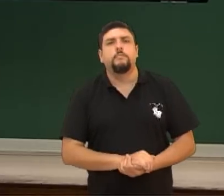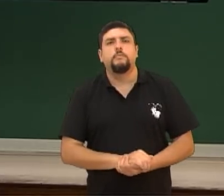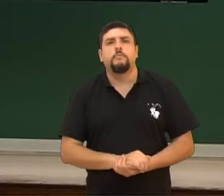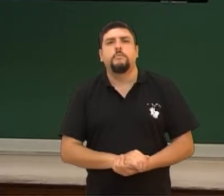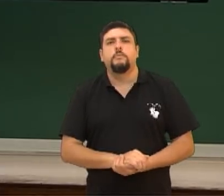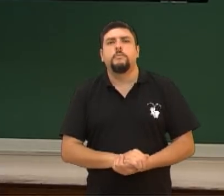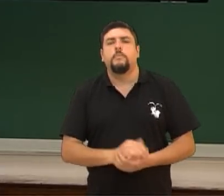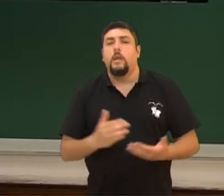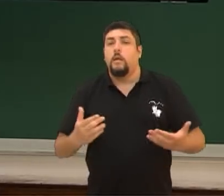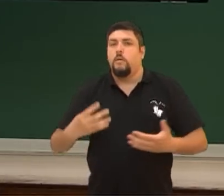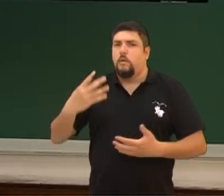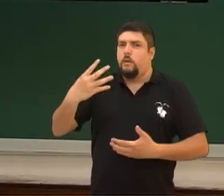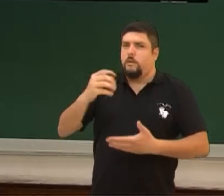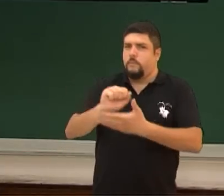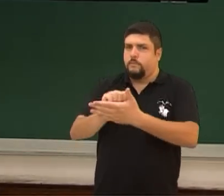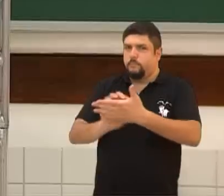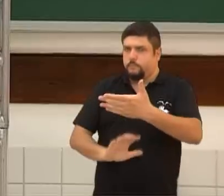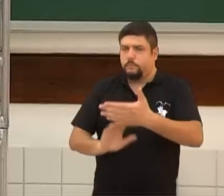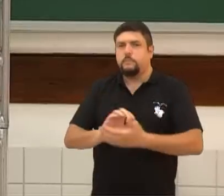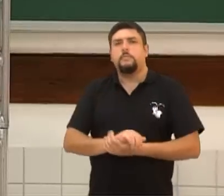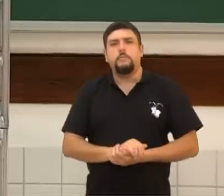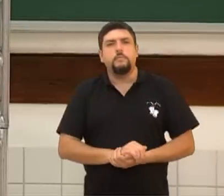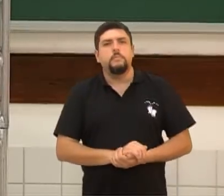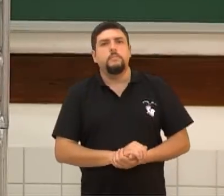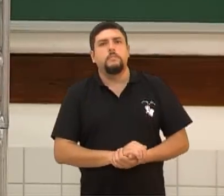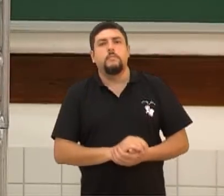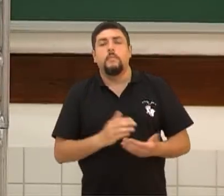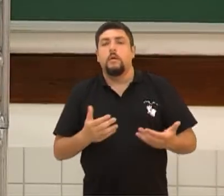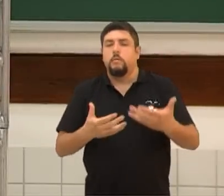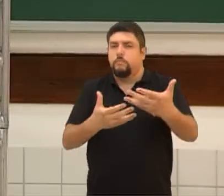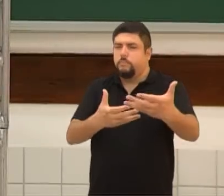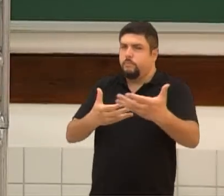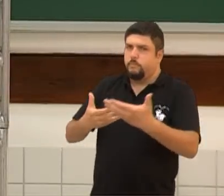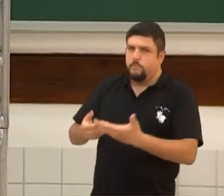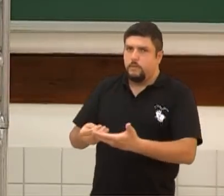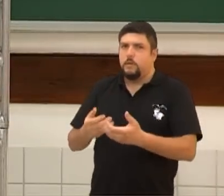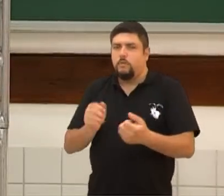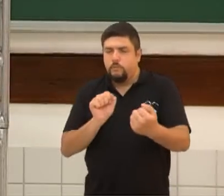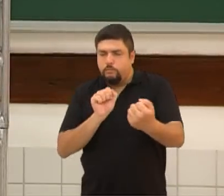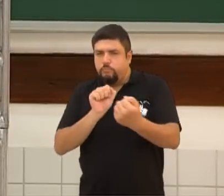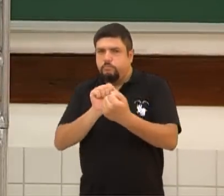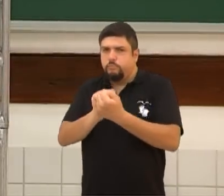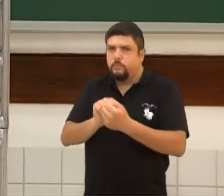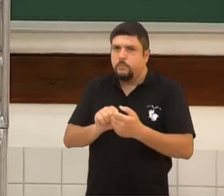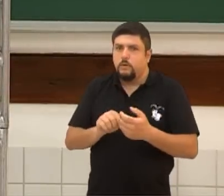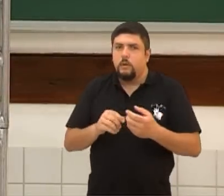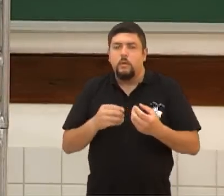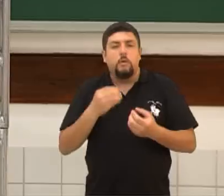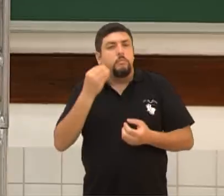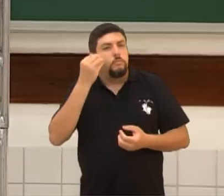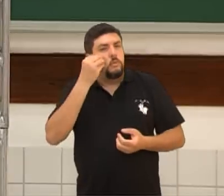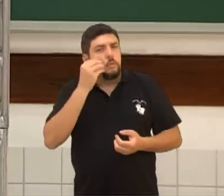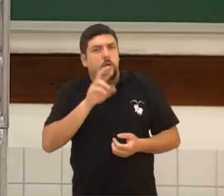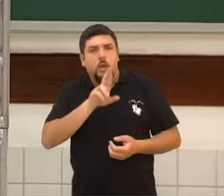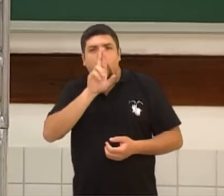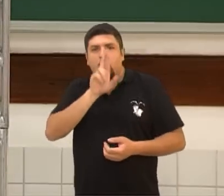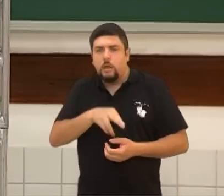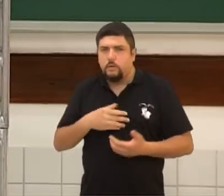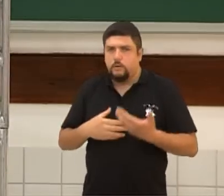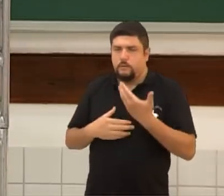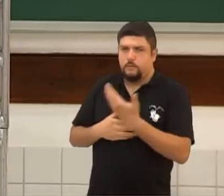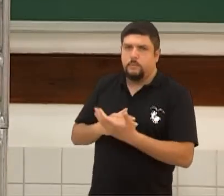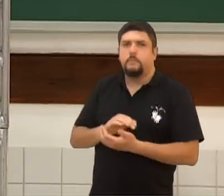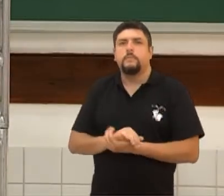E agora uma quarta atividade, tá bom? Então eu quero convidar você a vir aqui comigo, né, responder essa